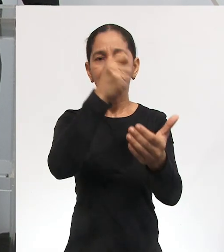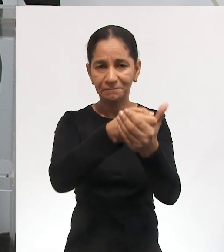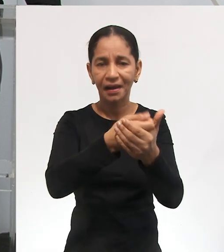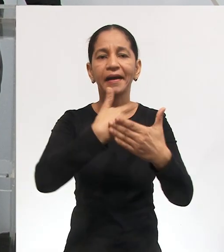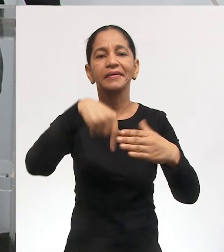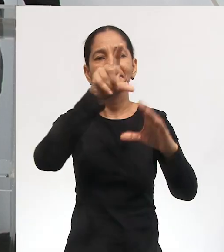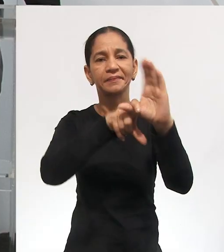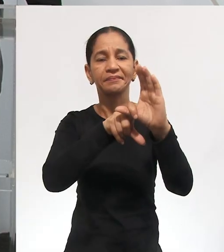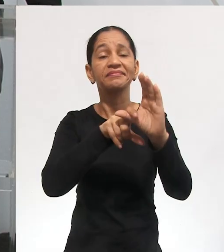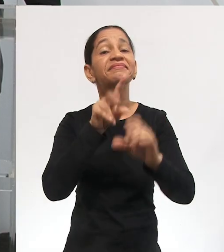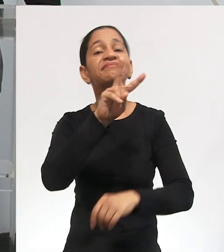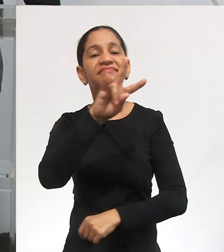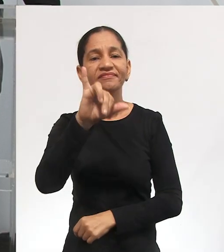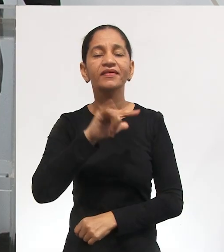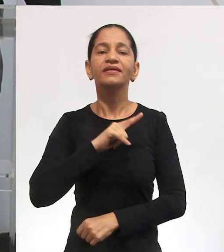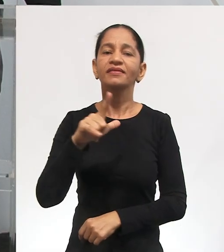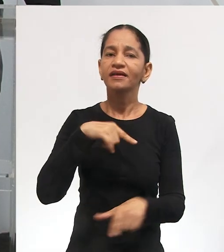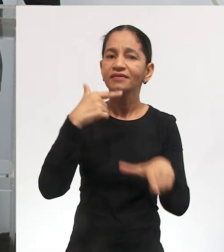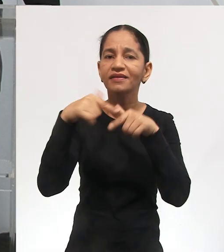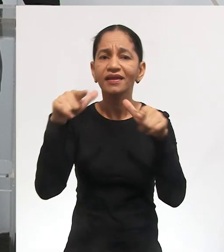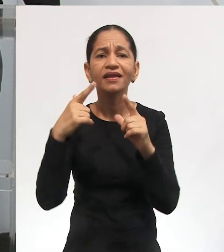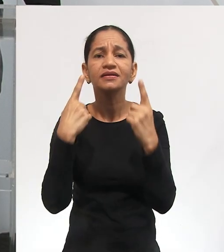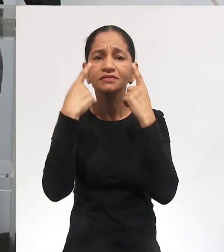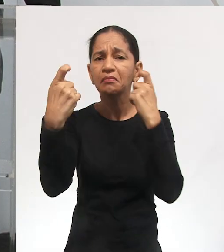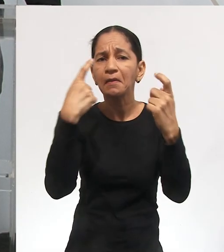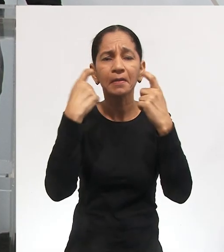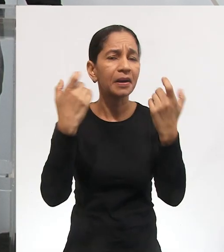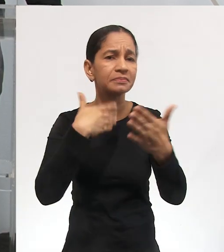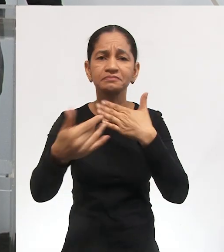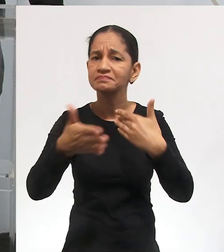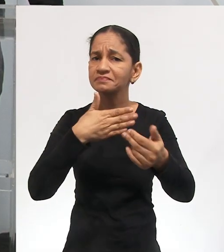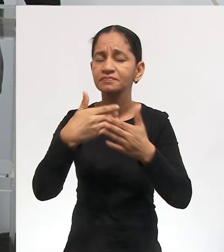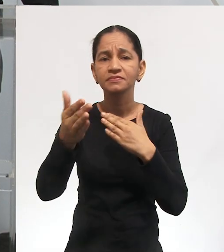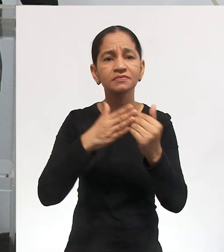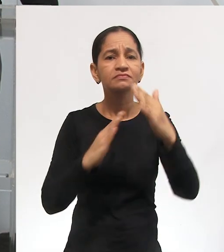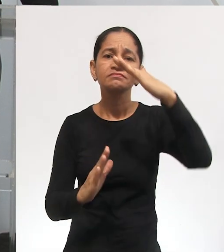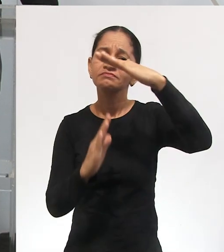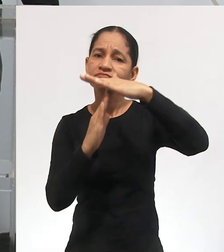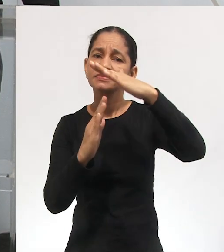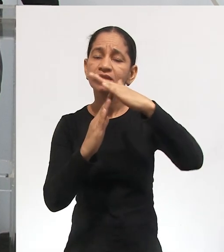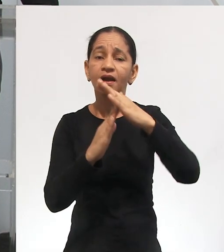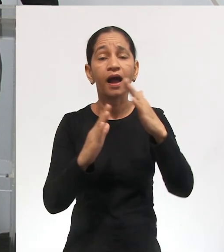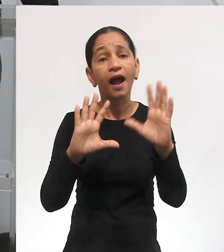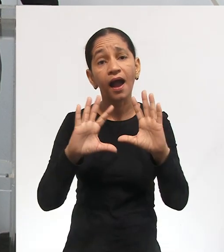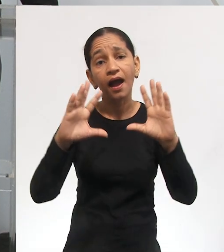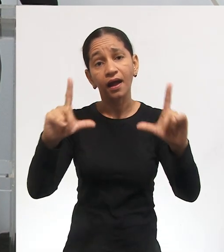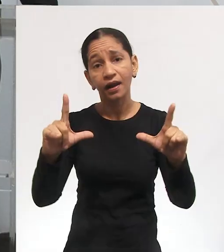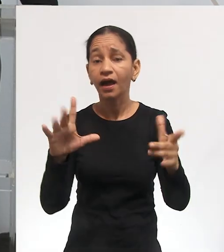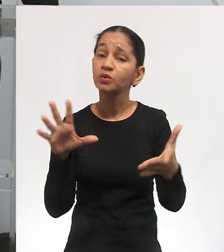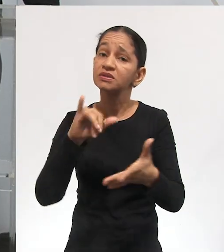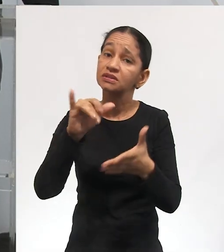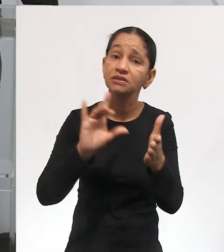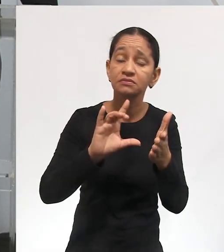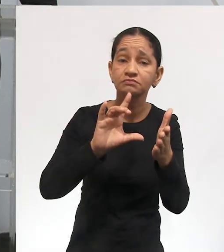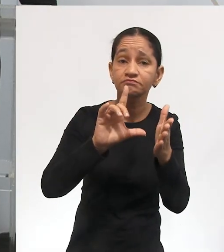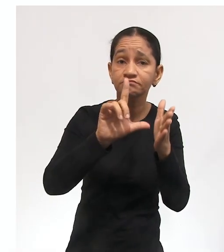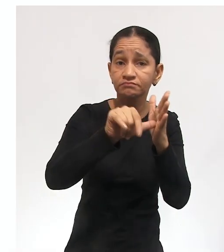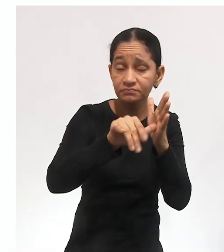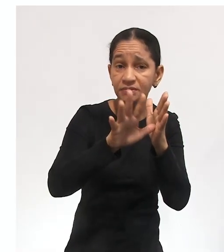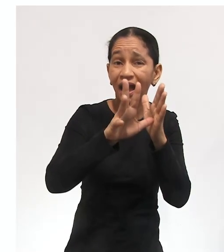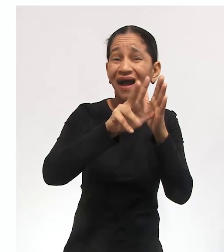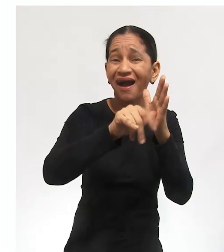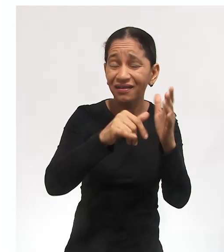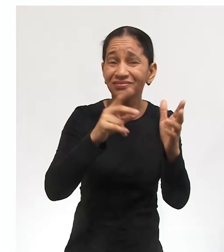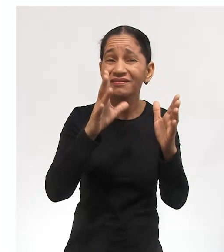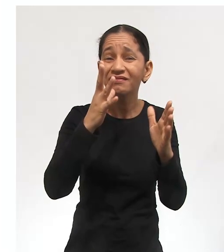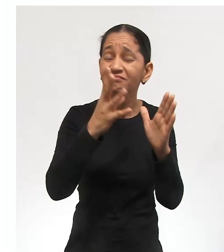os interesses de todos os trabalhadores, independente do tempo, evidentemente, desde que não esteja prescrito. Tudo bem?